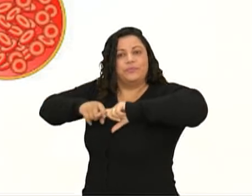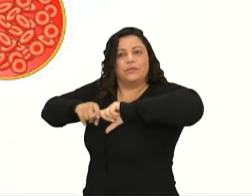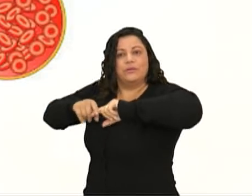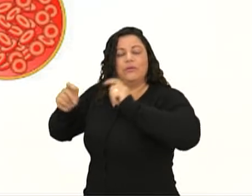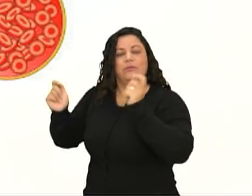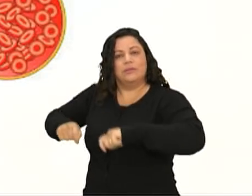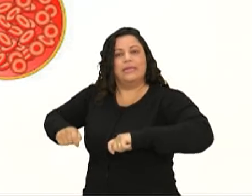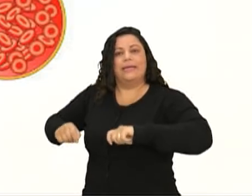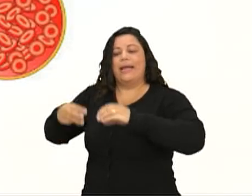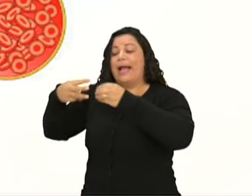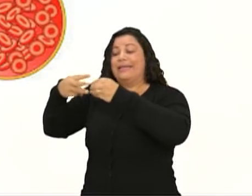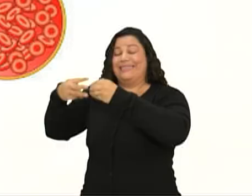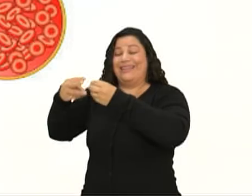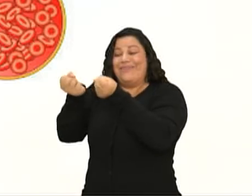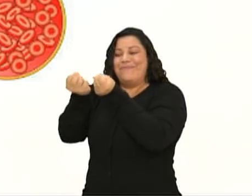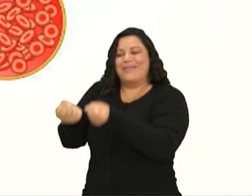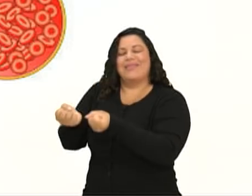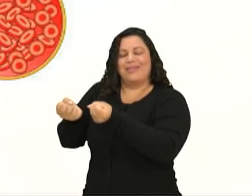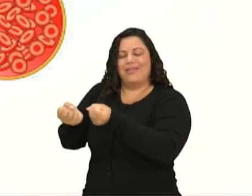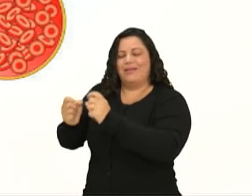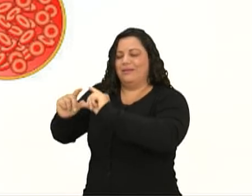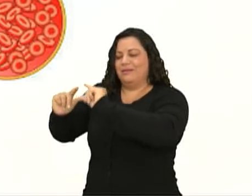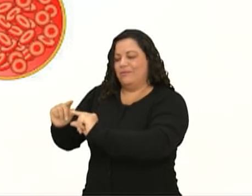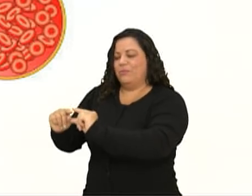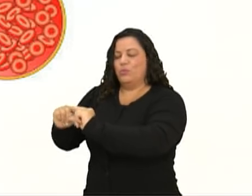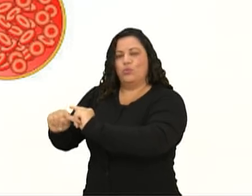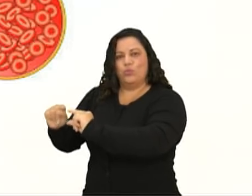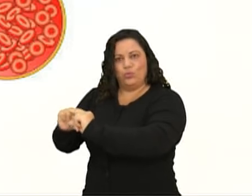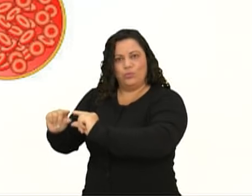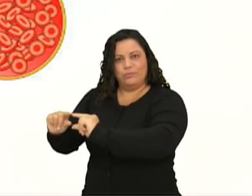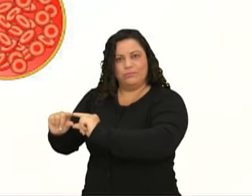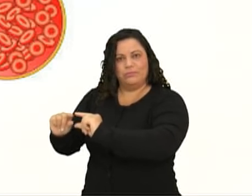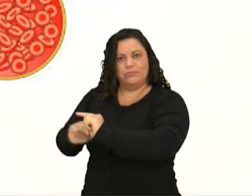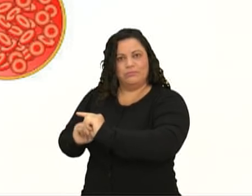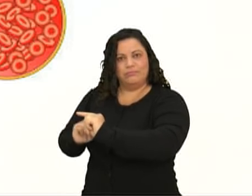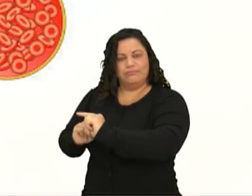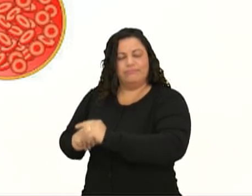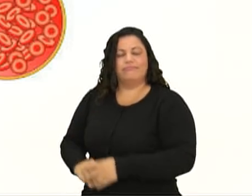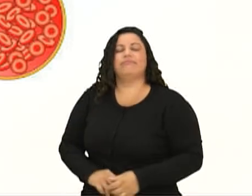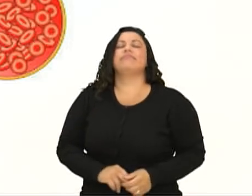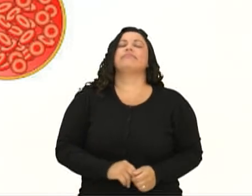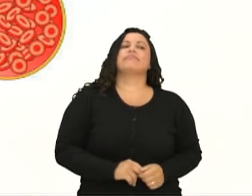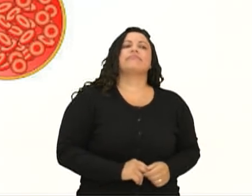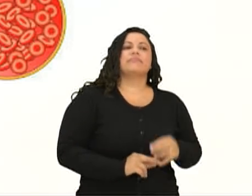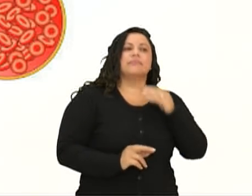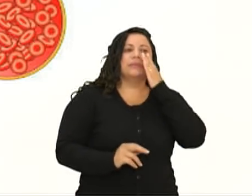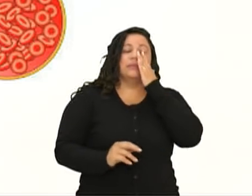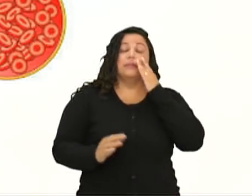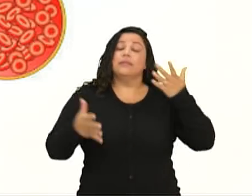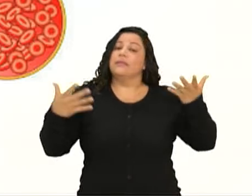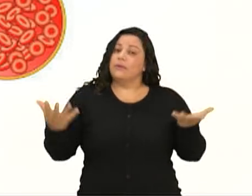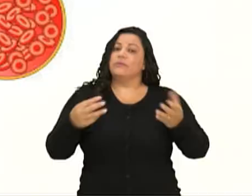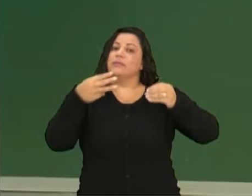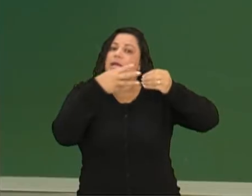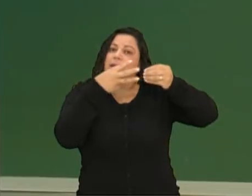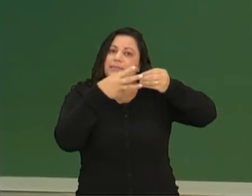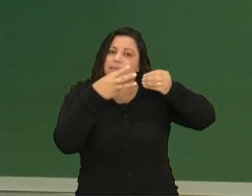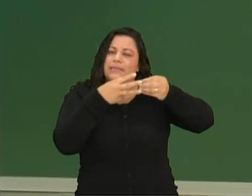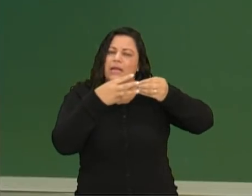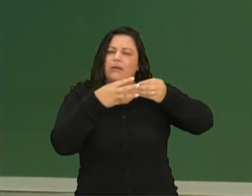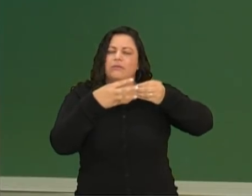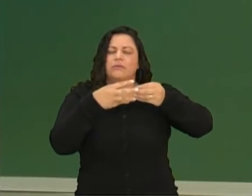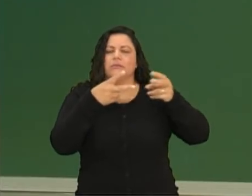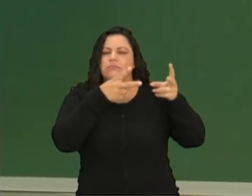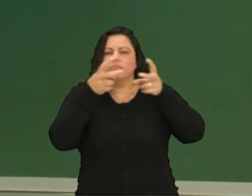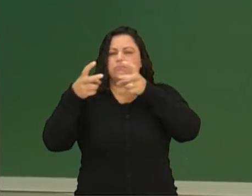pesadas, elas desceram para o fundo do frasco. E aí, nessa parte aqui, estarão as células que serão